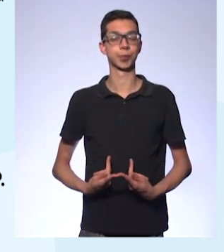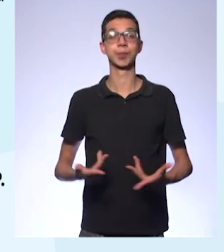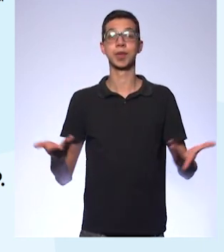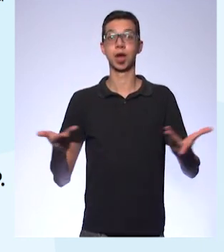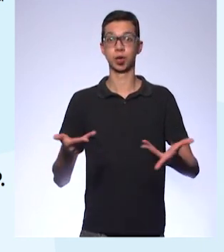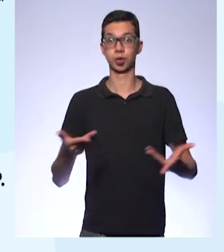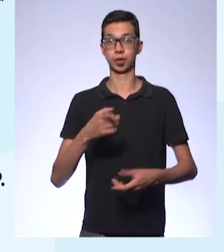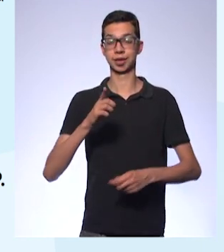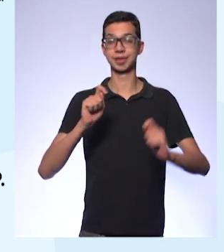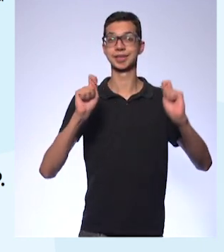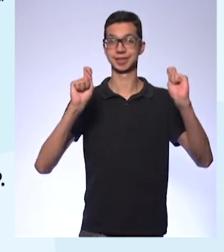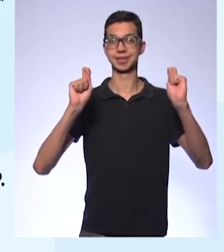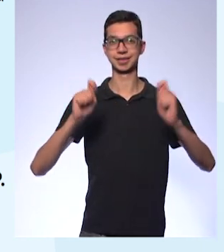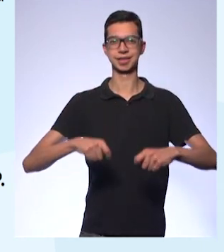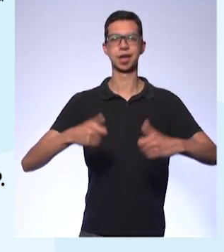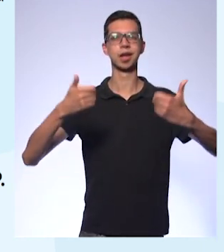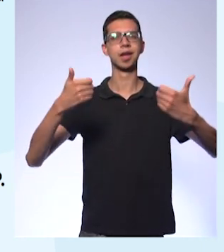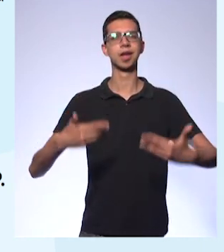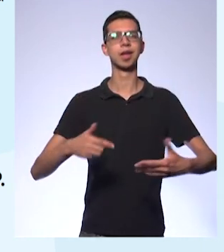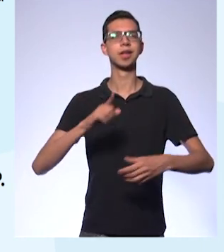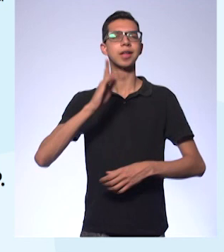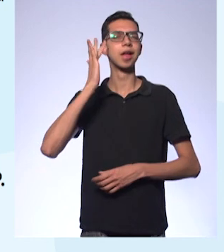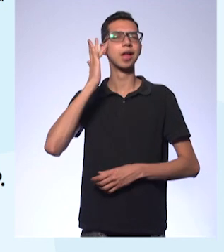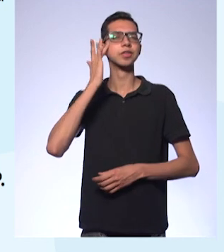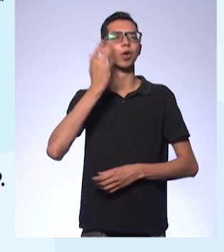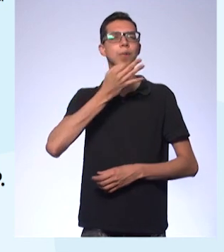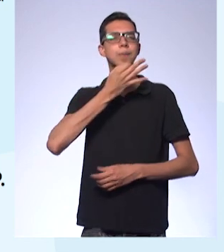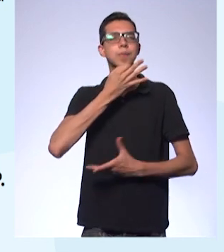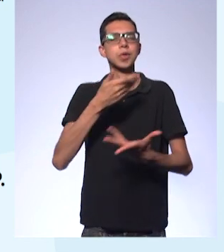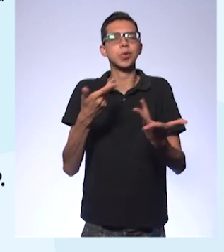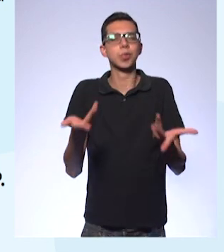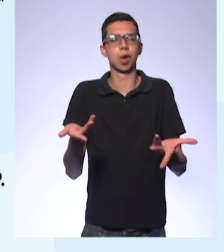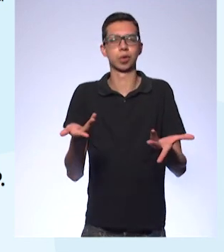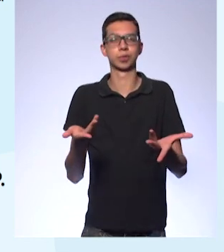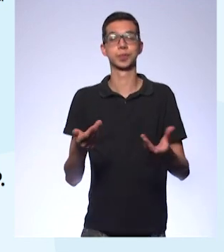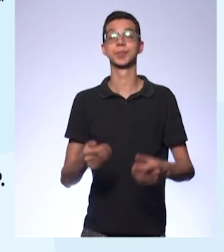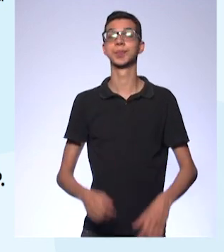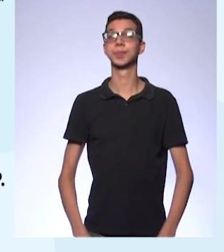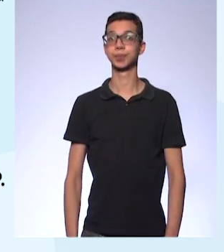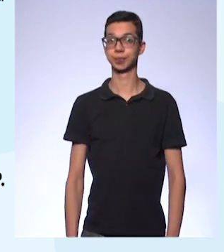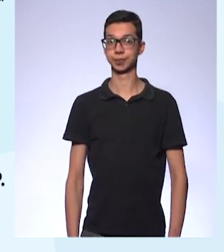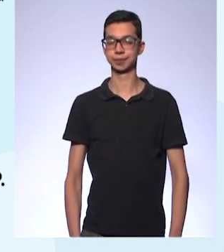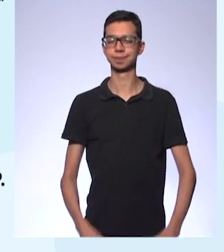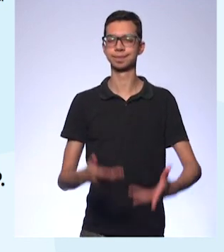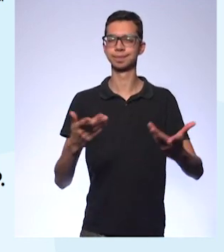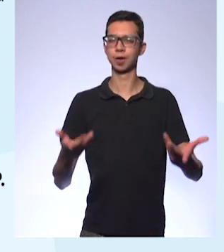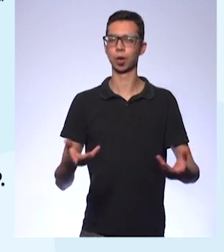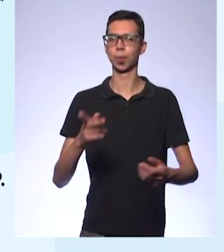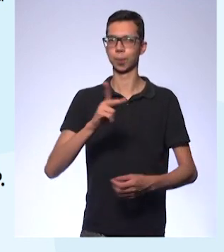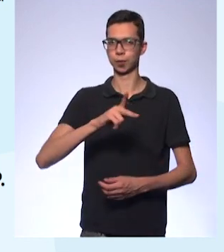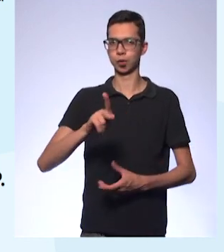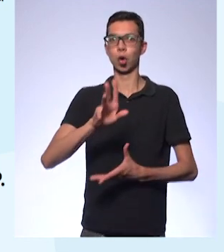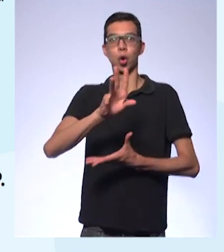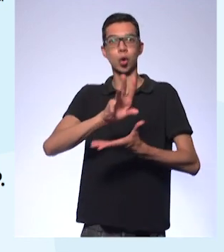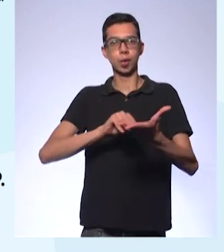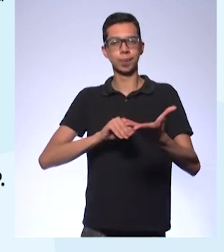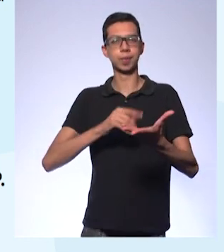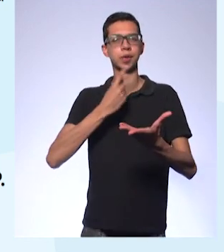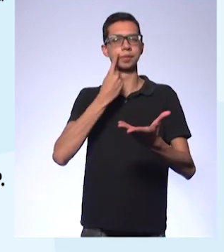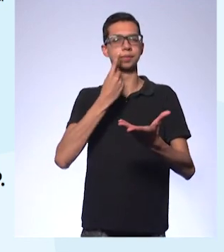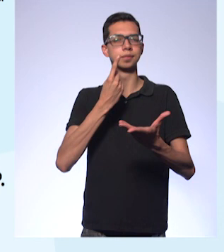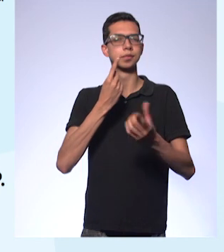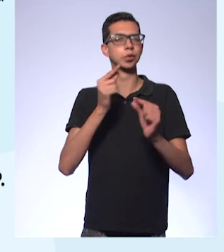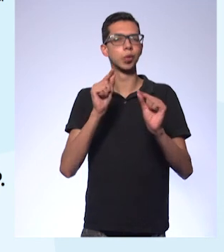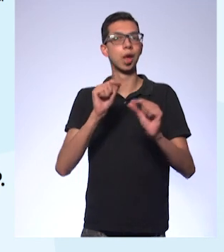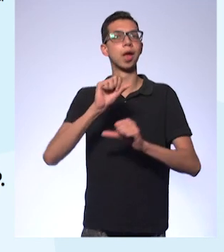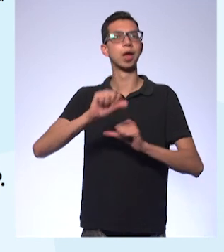puderem colocar para a gente o que vocês acham sobre isso, eu vou pegar aqui, copiar, colar, vamos ver. Agora eles já